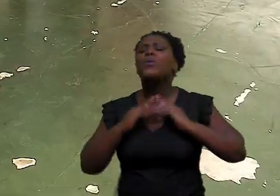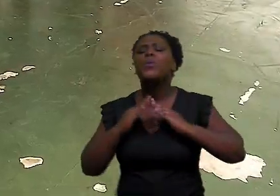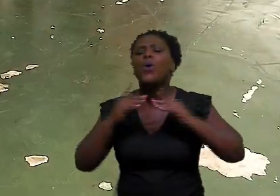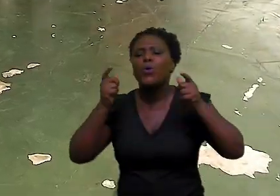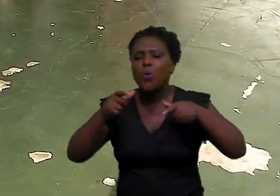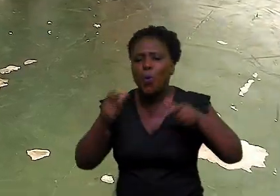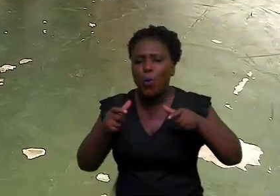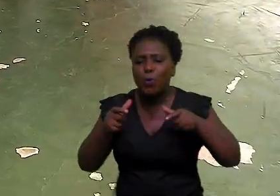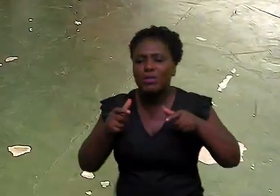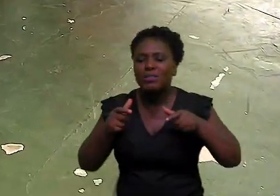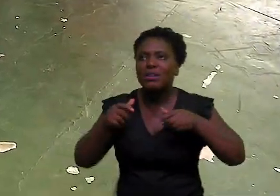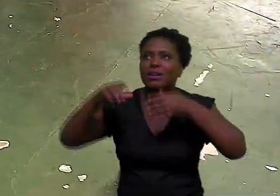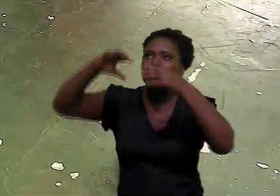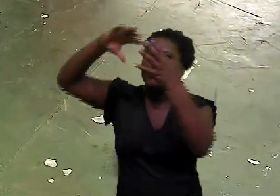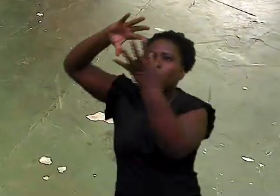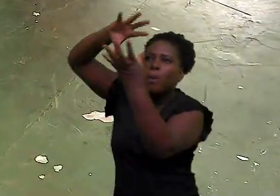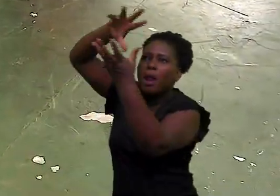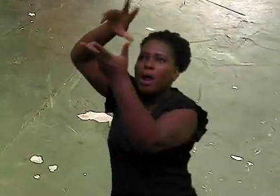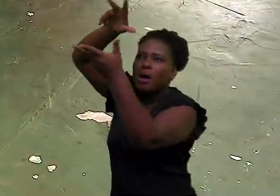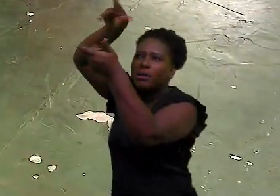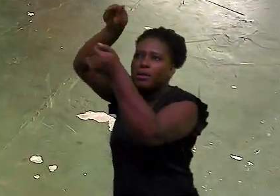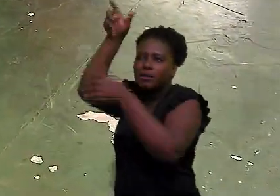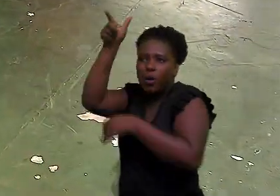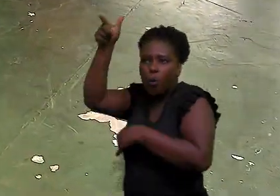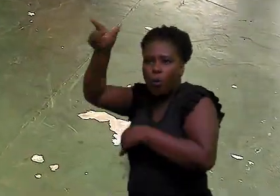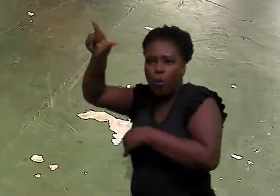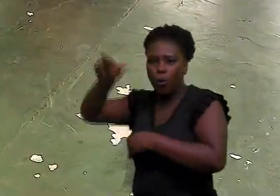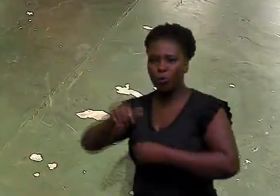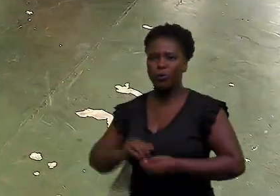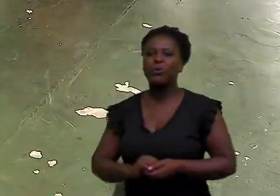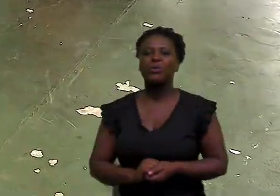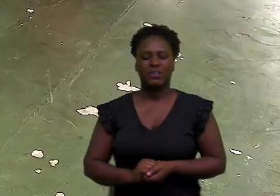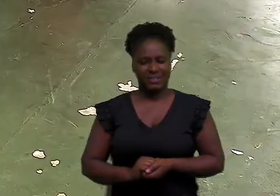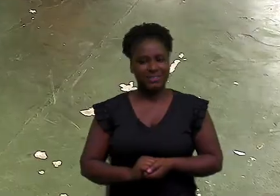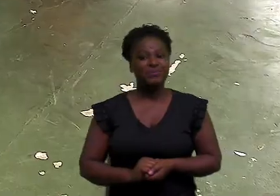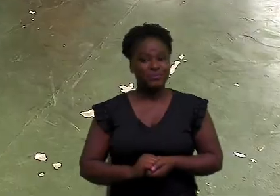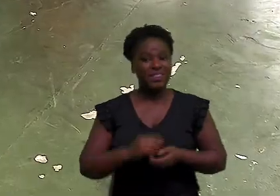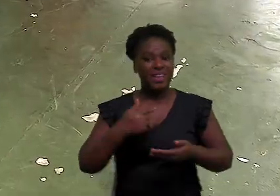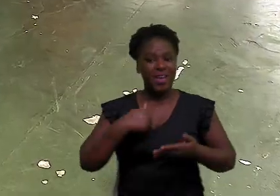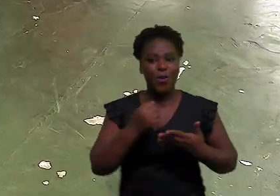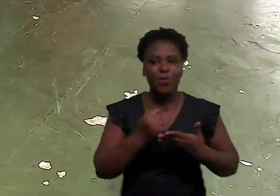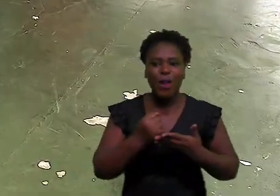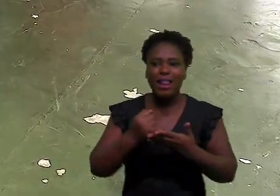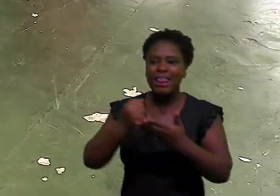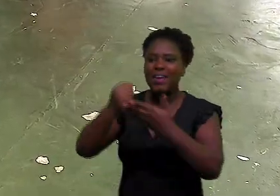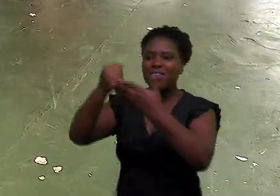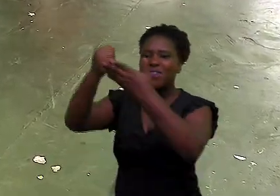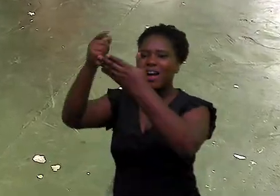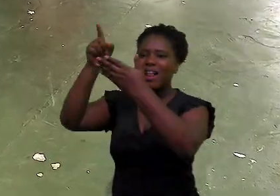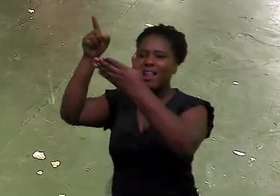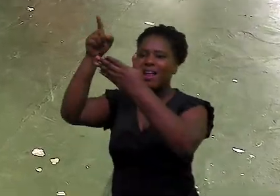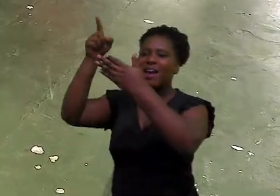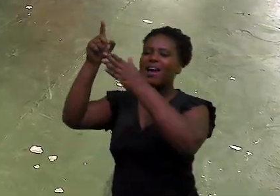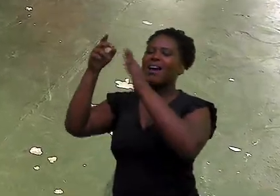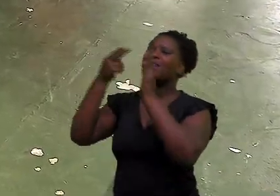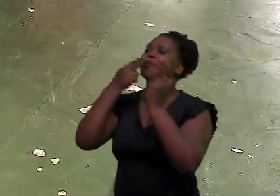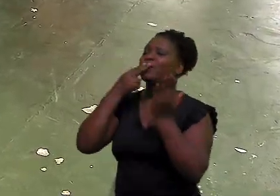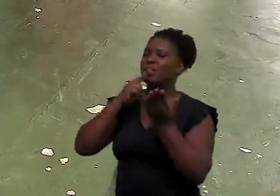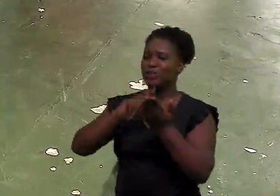Em outro planeta. Eu vou levar a cartinha de vocês lá pro espaço sideral.